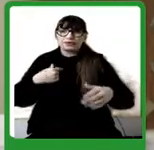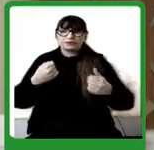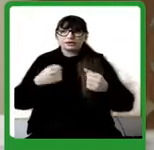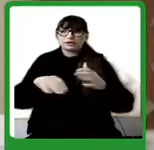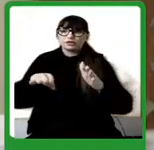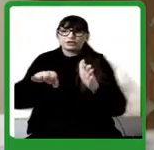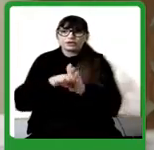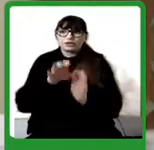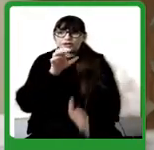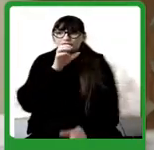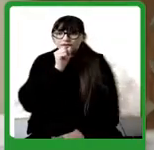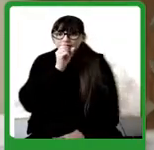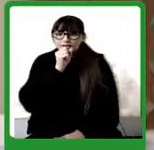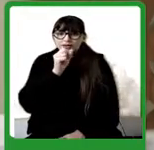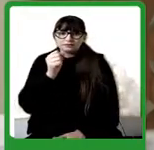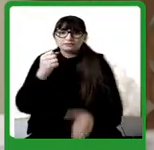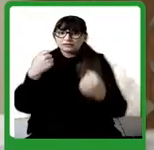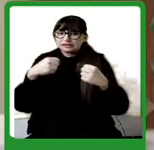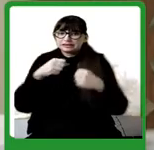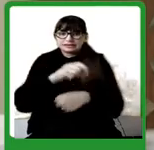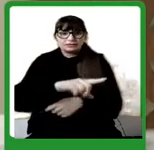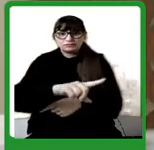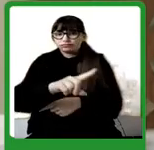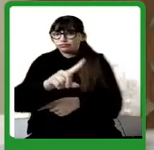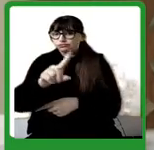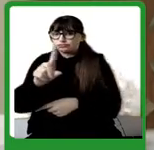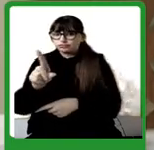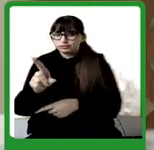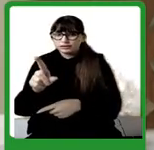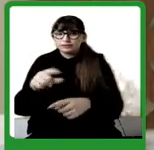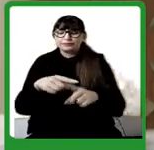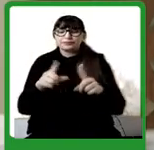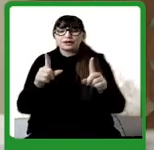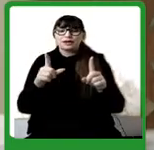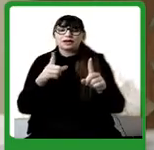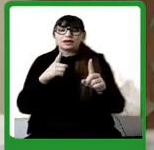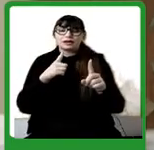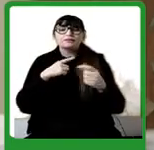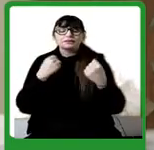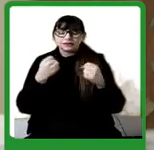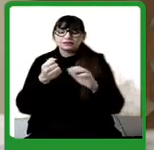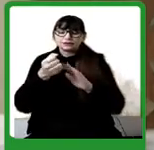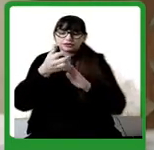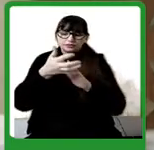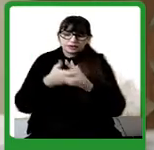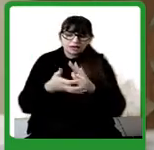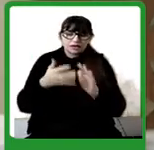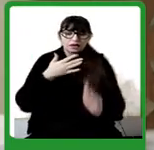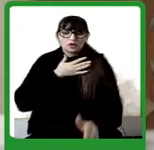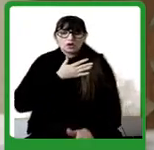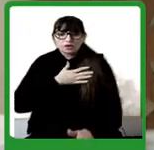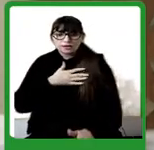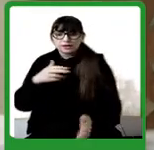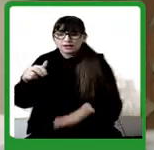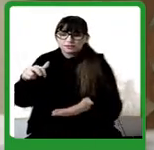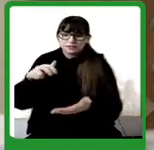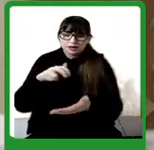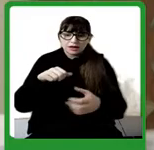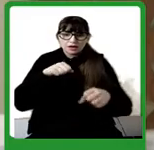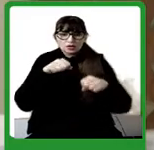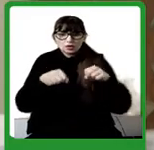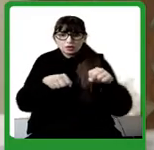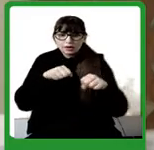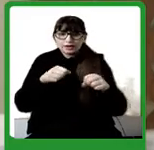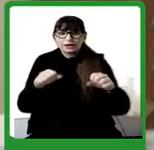que acelerar. Né? Mas tenham uma atividade que seja a válvula de escape de vocês. Tem gente que gosta de caminhar. Tem gente que gosta de correr, de ir na academia.